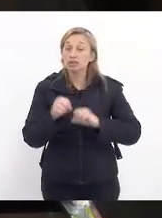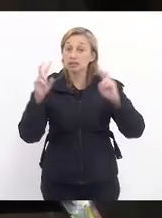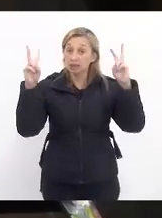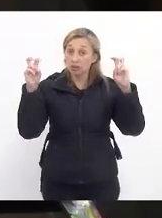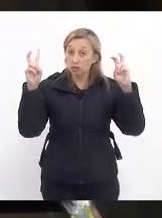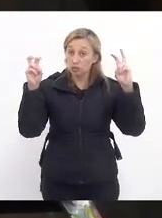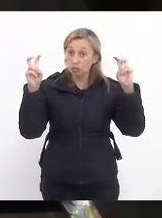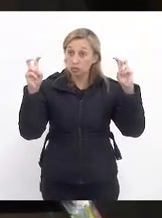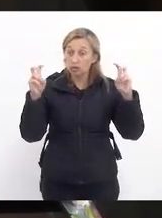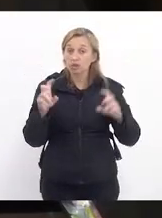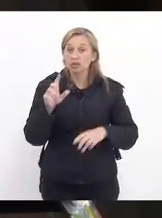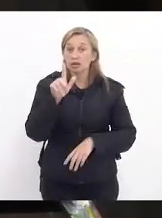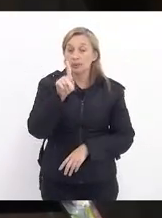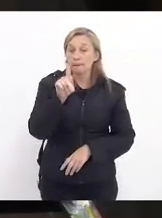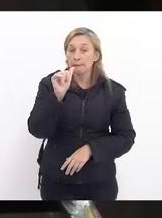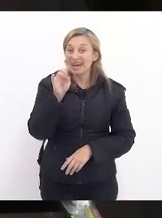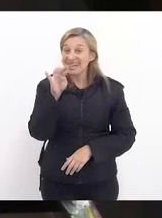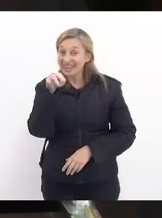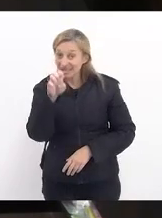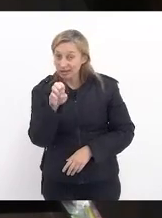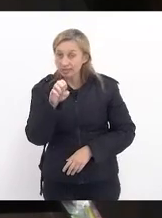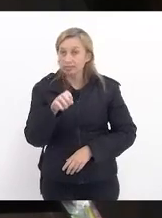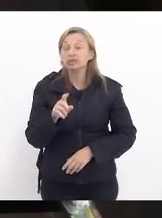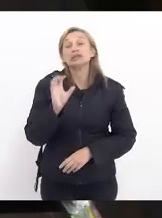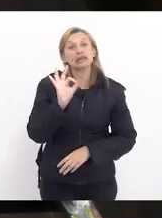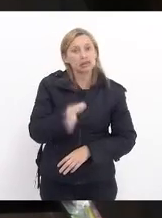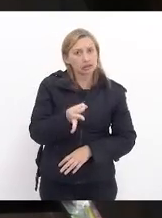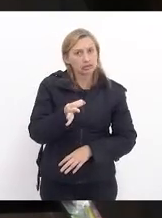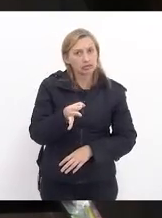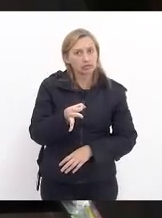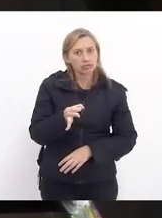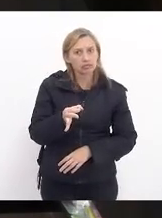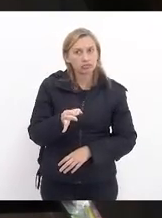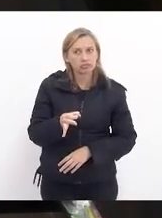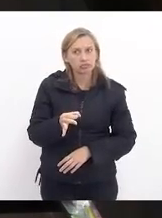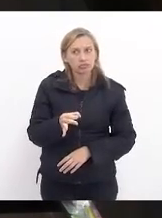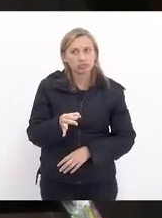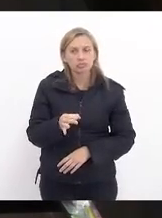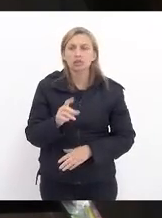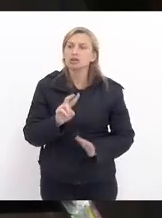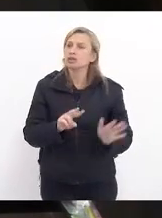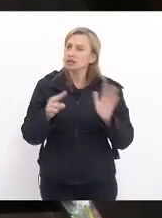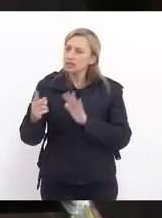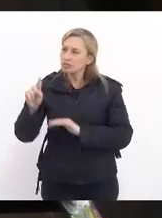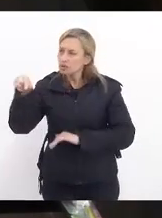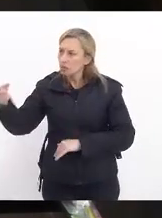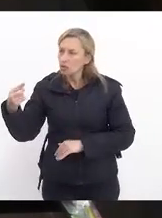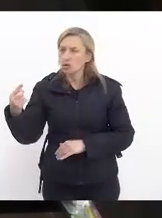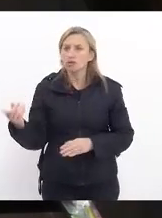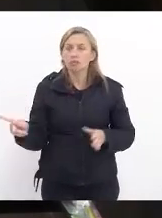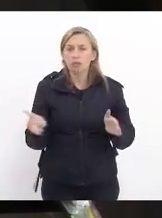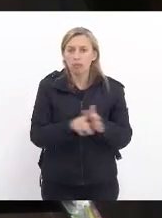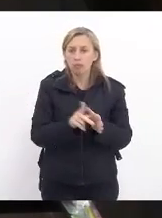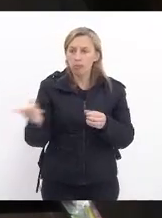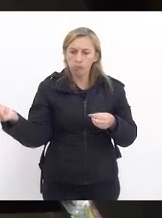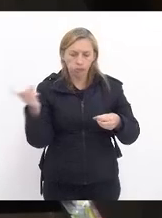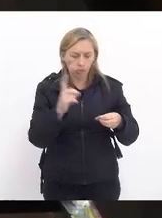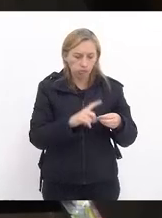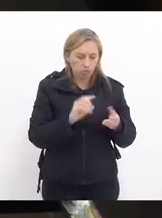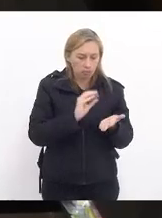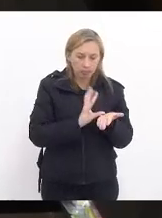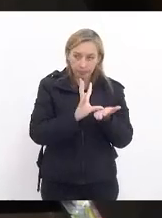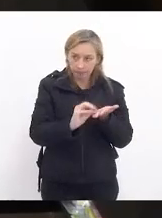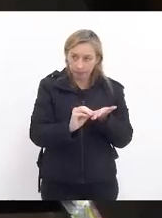questão da paridade EA Claro na semana que vem quando o projeto retornará